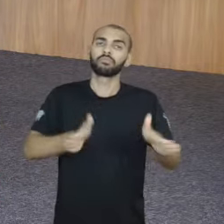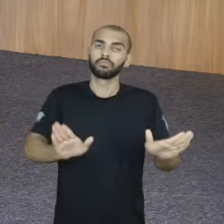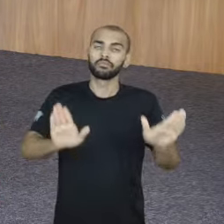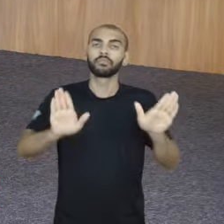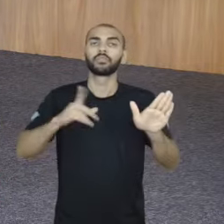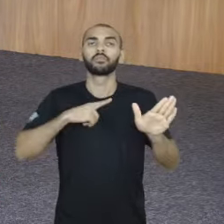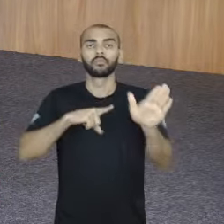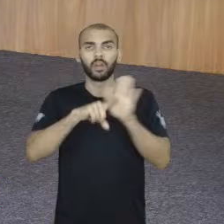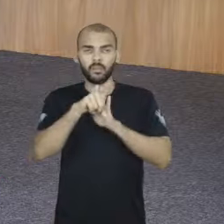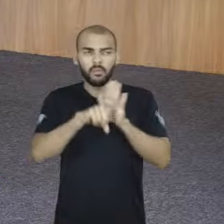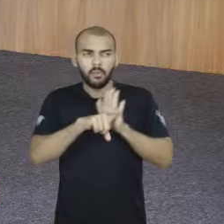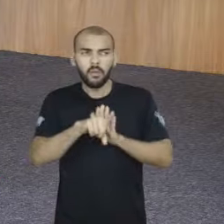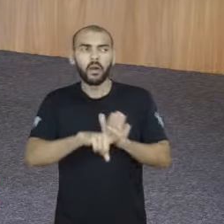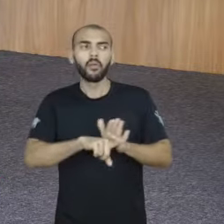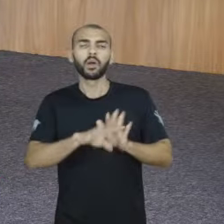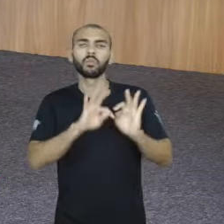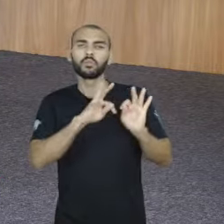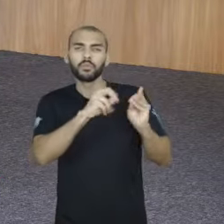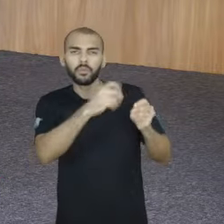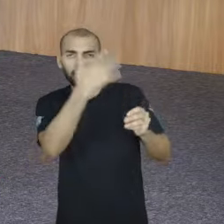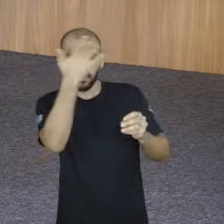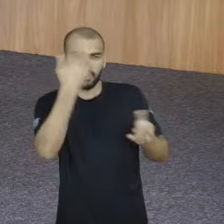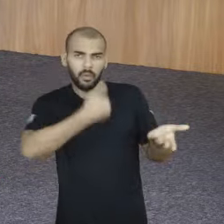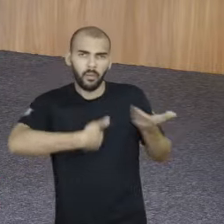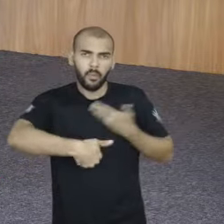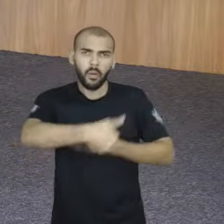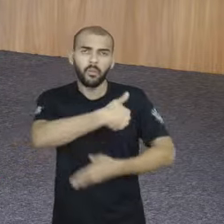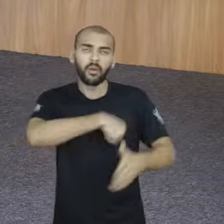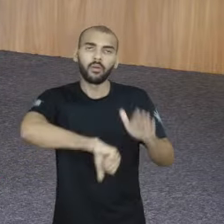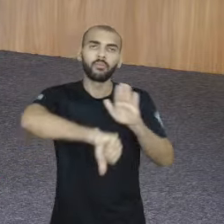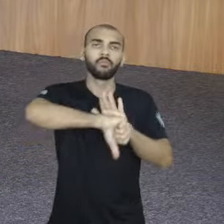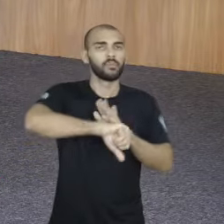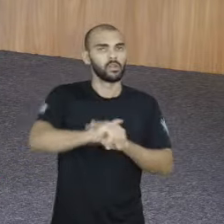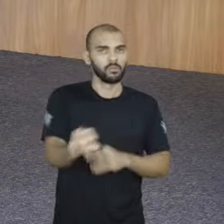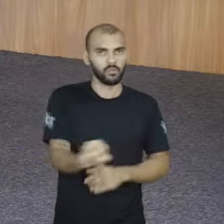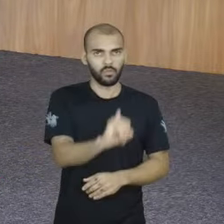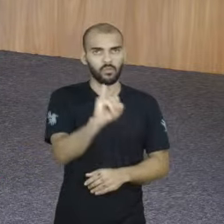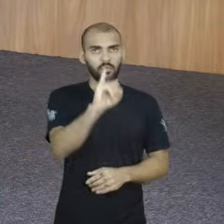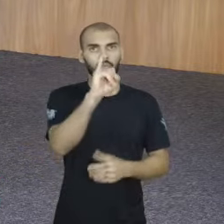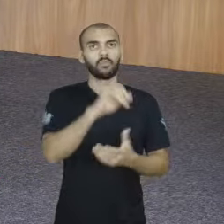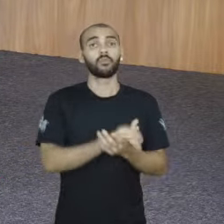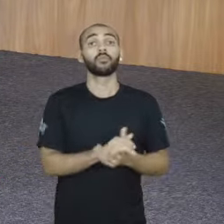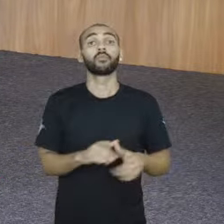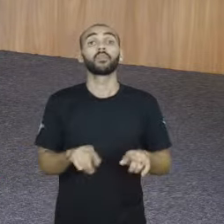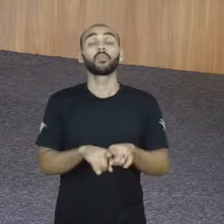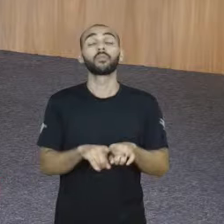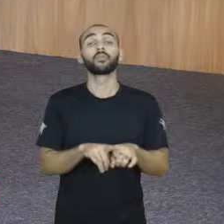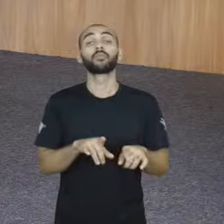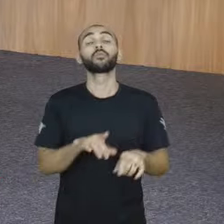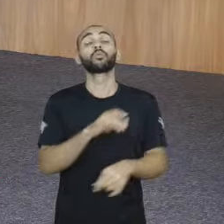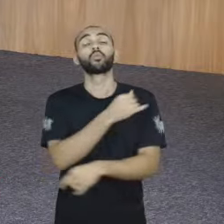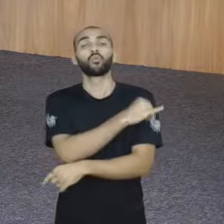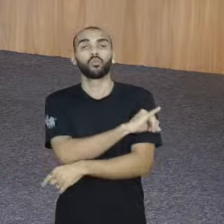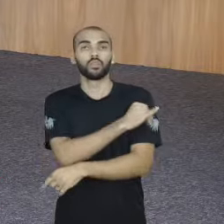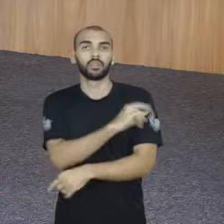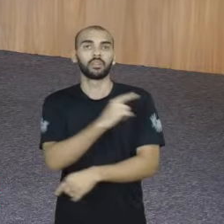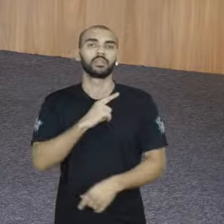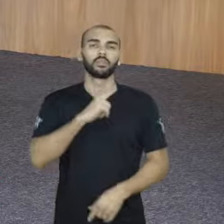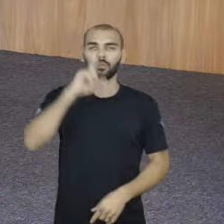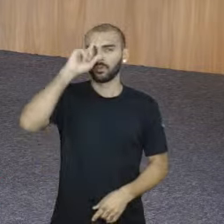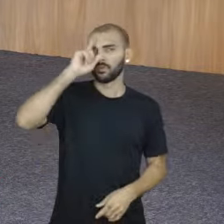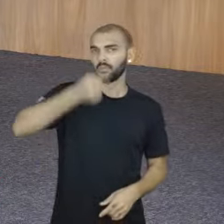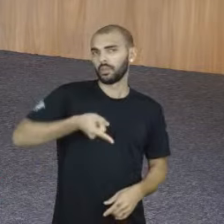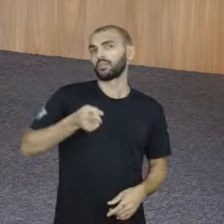os envolvidos no crime cometido durante a intervenção federal no Rio de Janeiro, sob o comando do general Braga Neto, né,